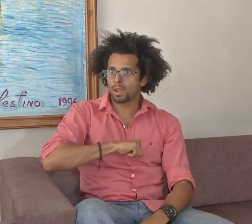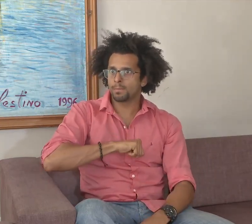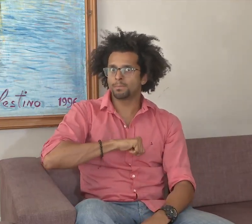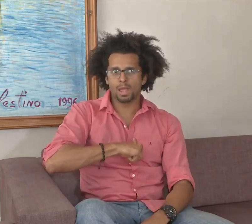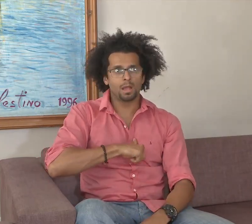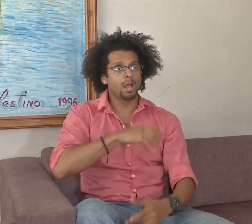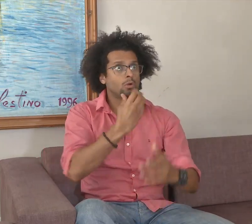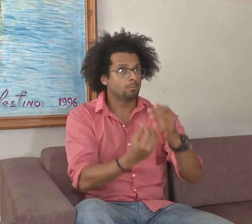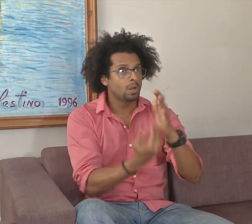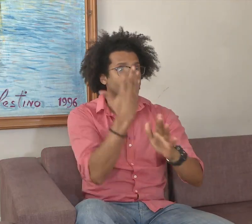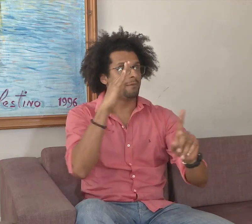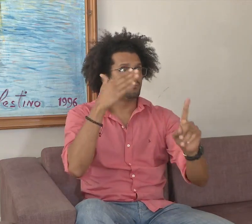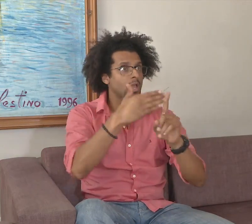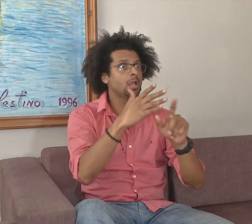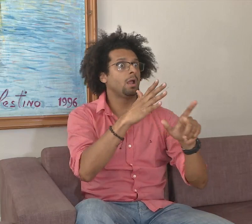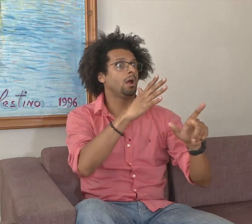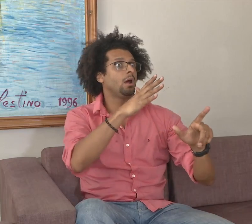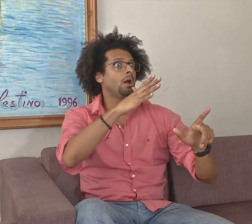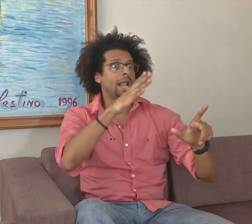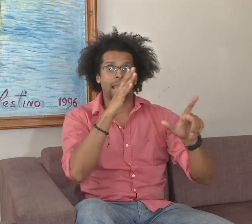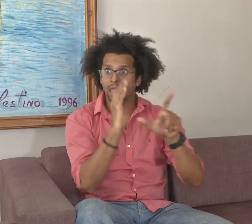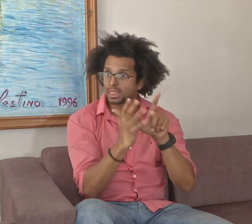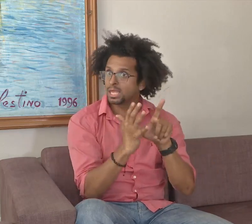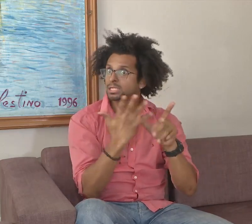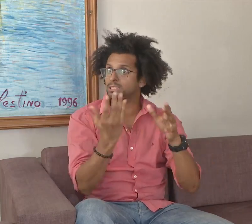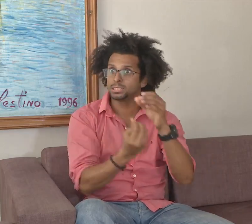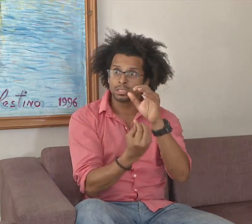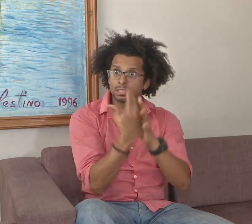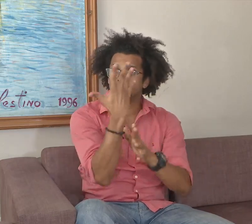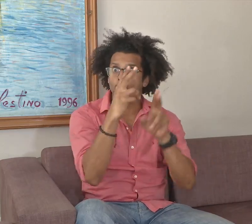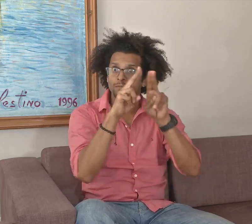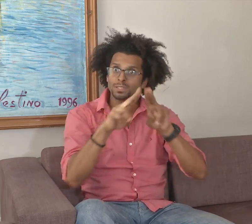marcas positivas com a criação do Letras Libras pela UFSC.